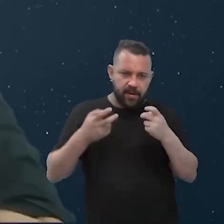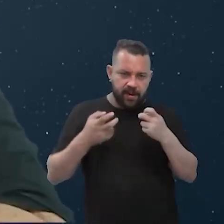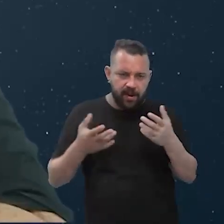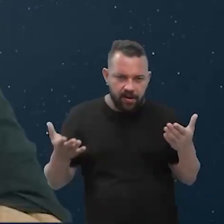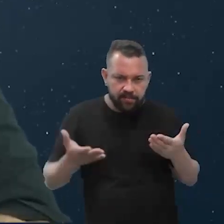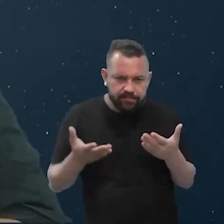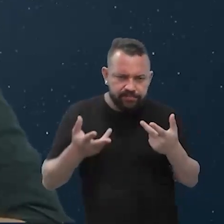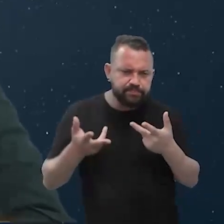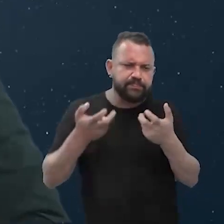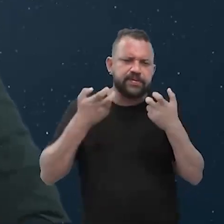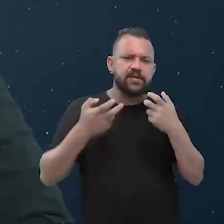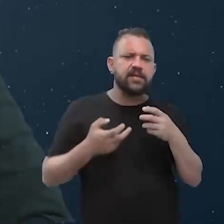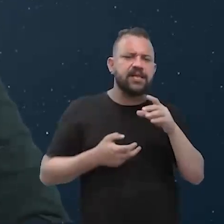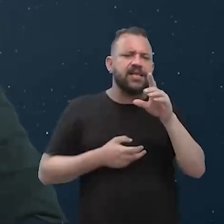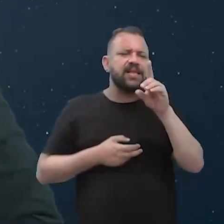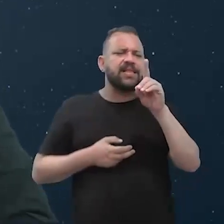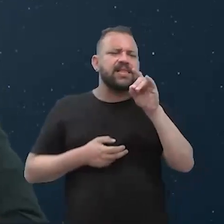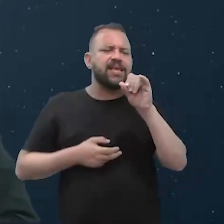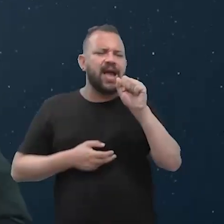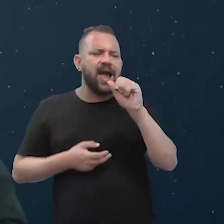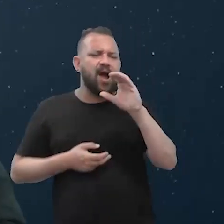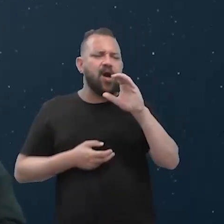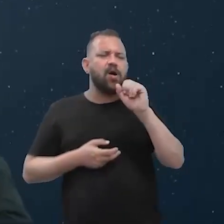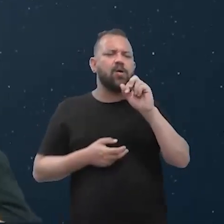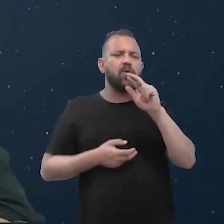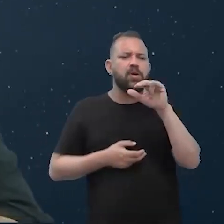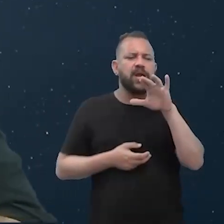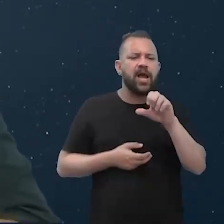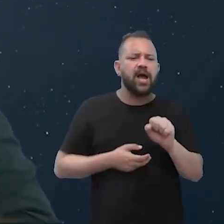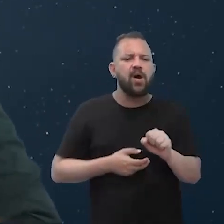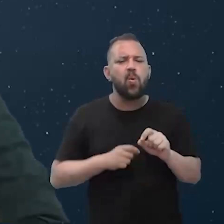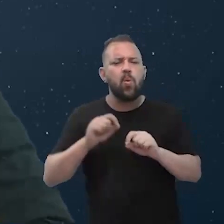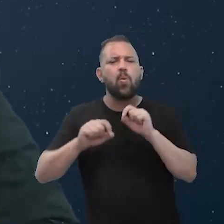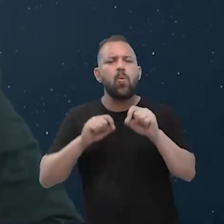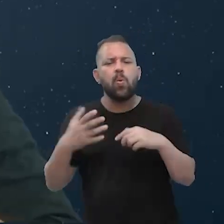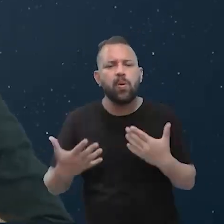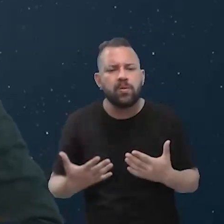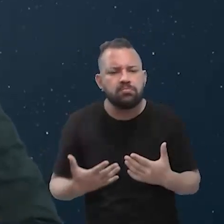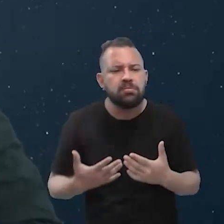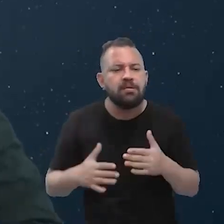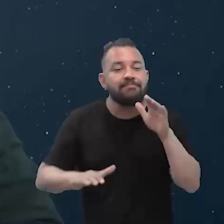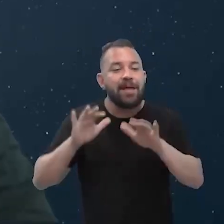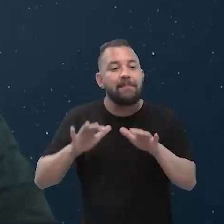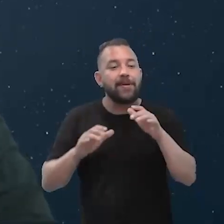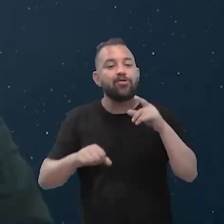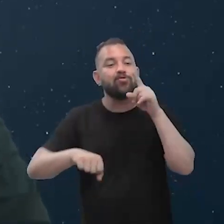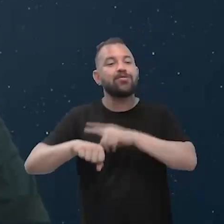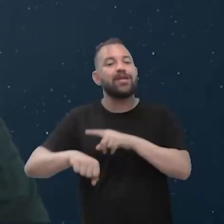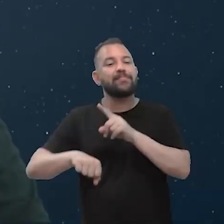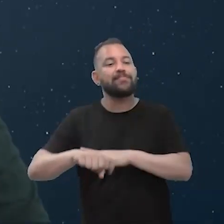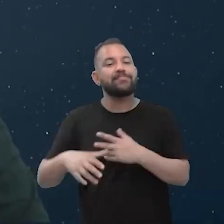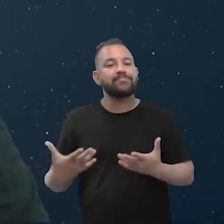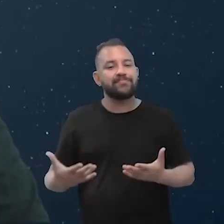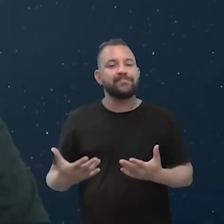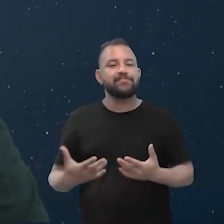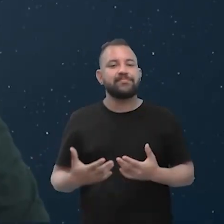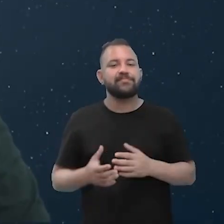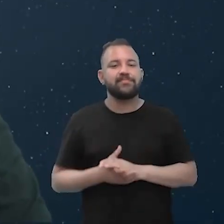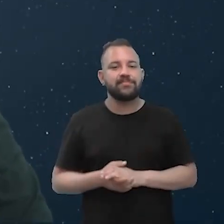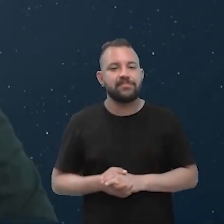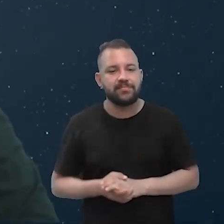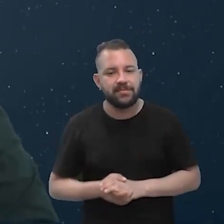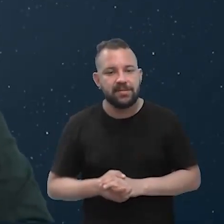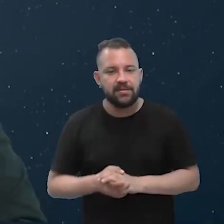agora. Diacrônica. A variação diacrônica já está falando, a questão da cronologia, cronos,